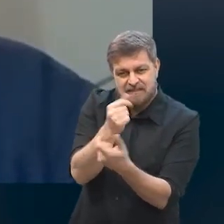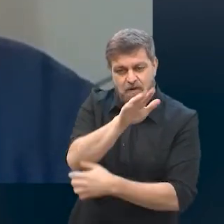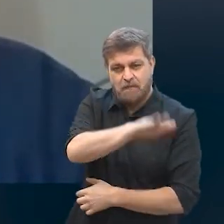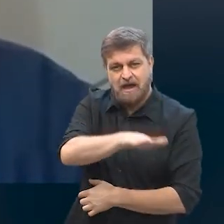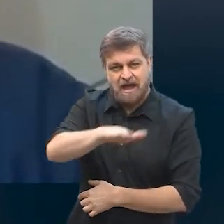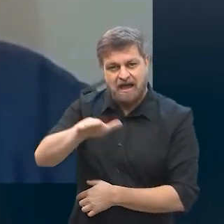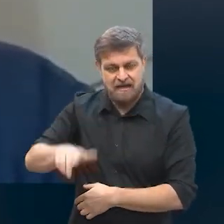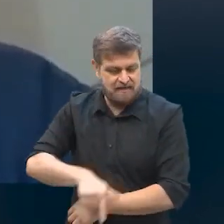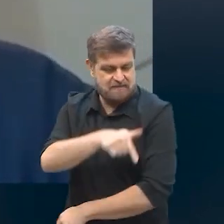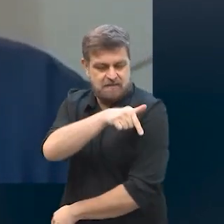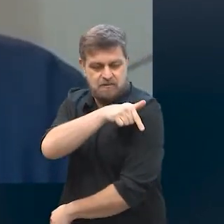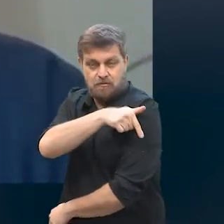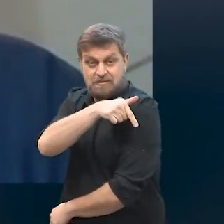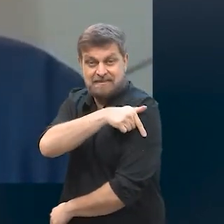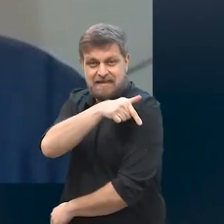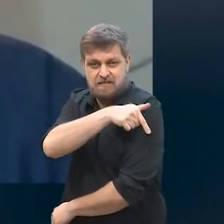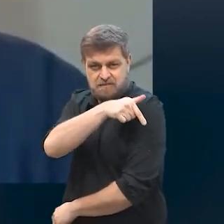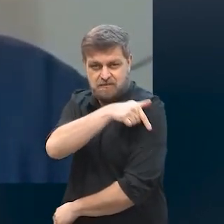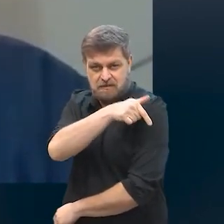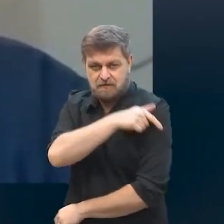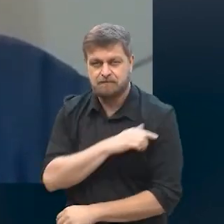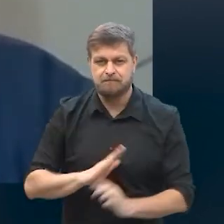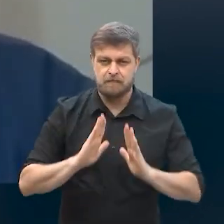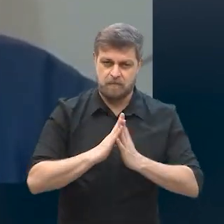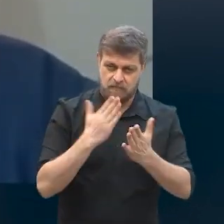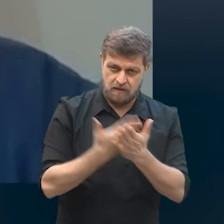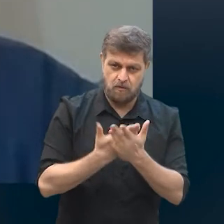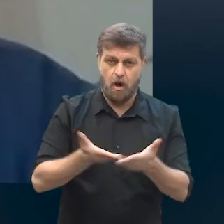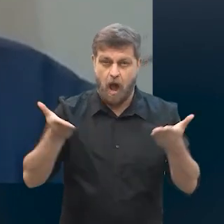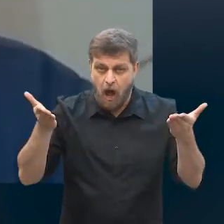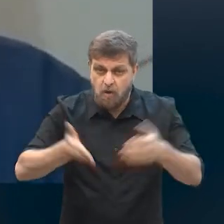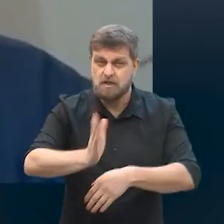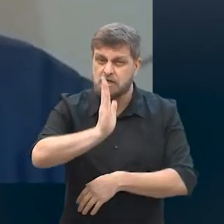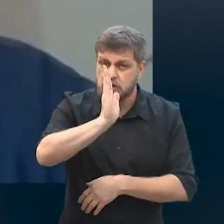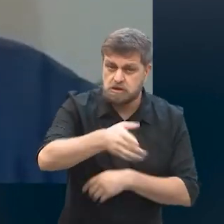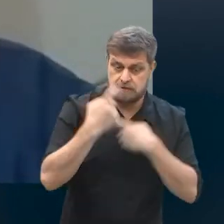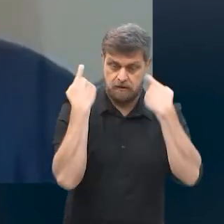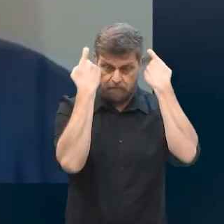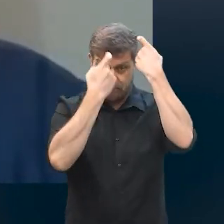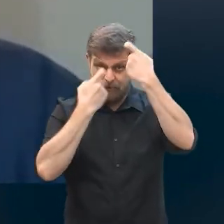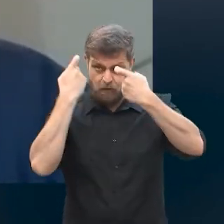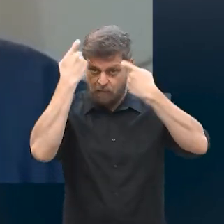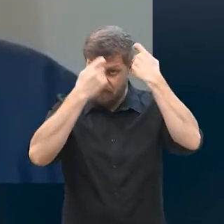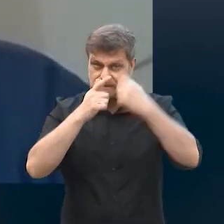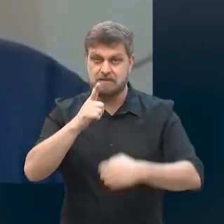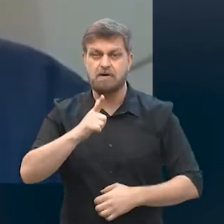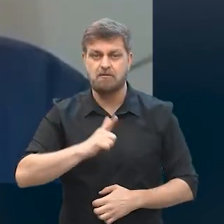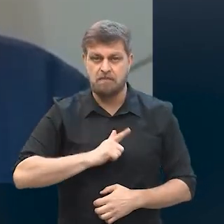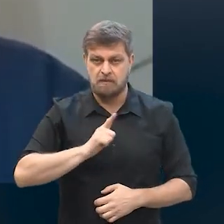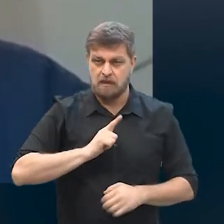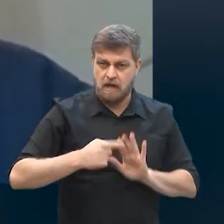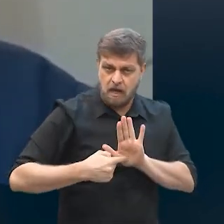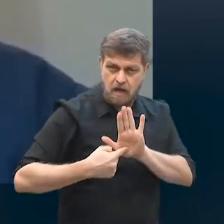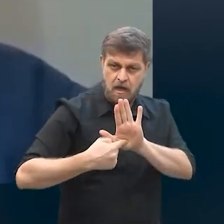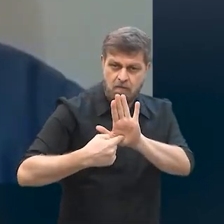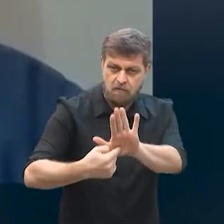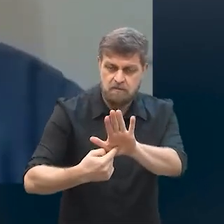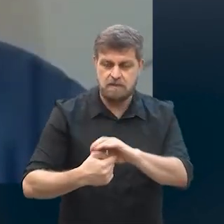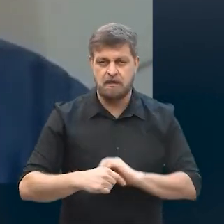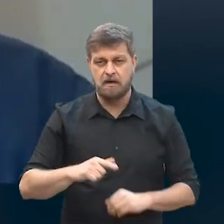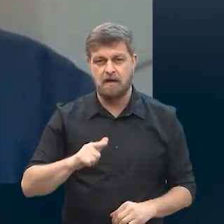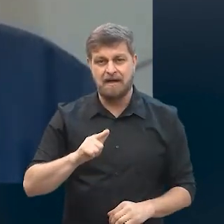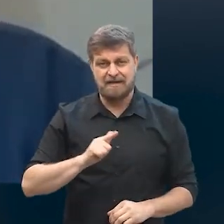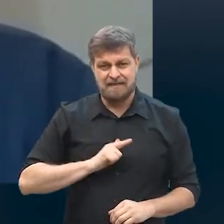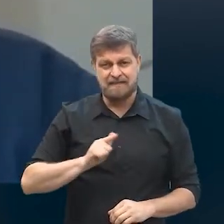de 7º ano. Então, as escolas hoje já estão preocupadas em mostrar que